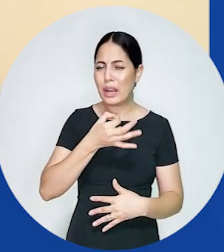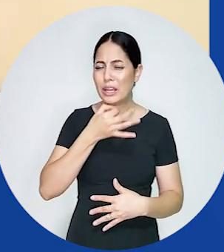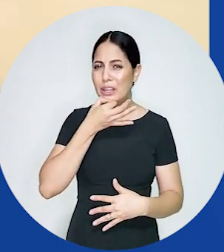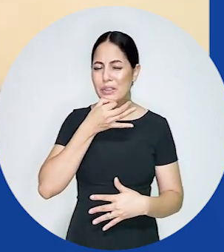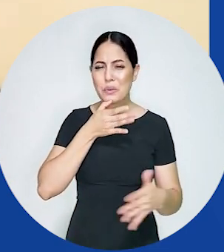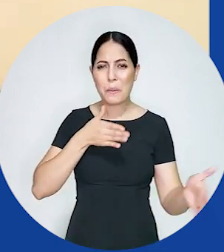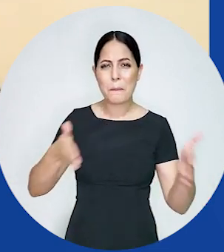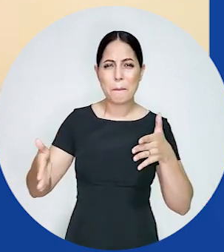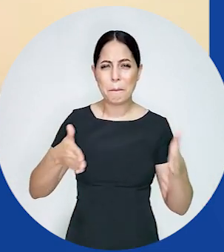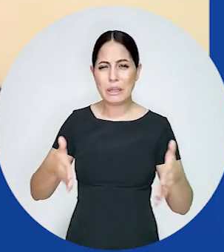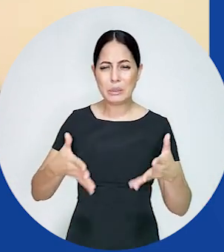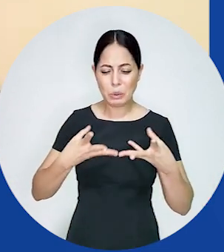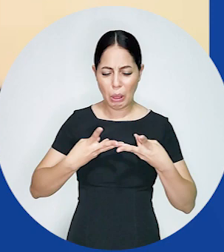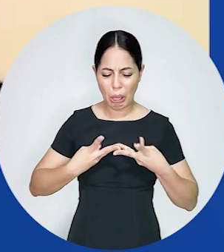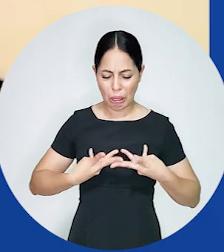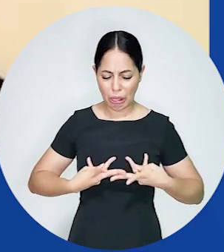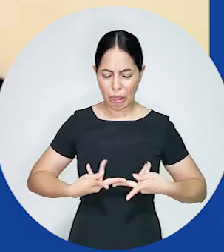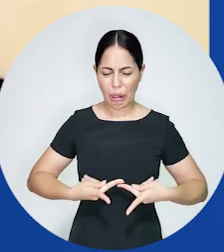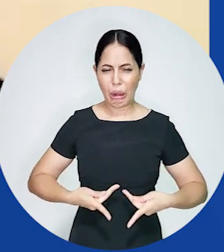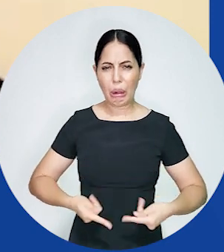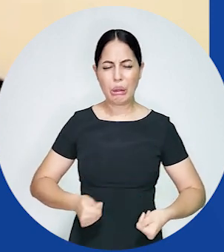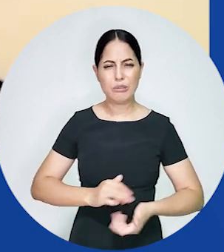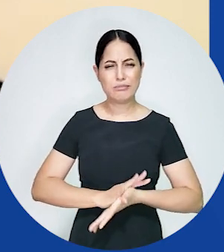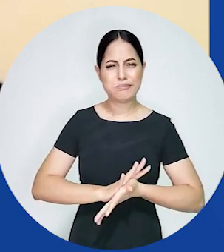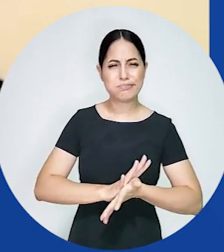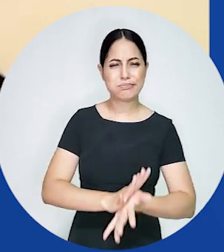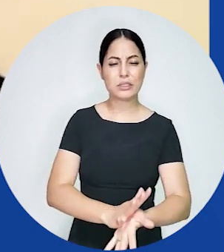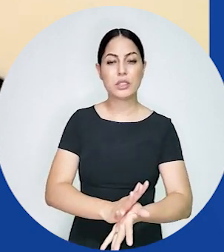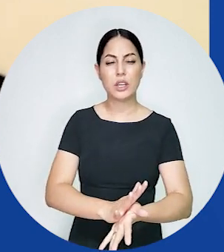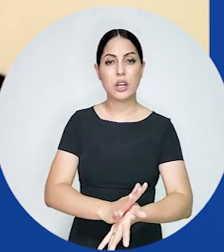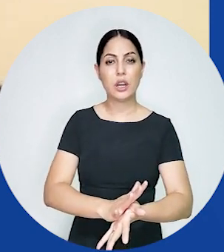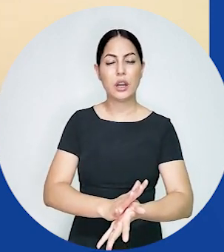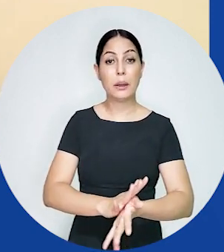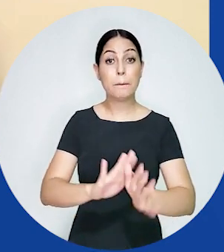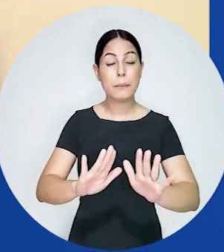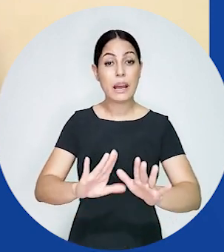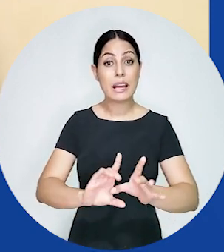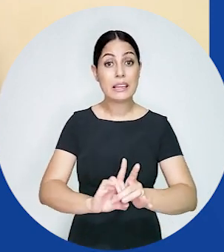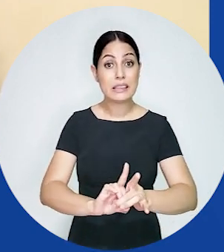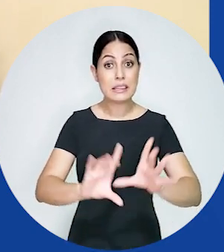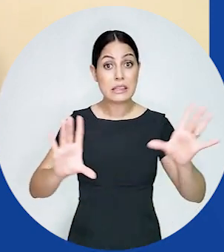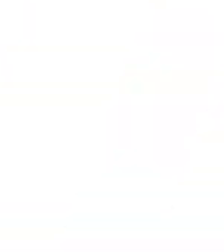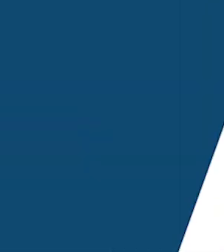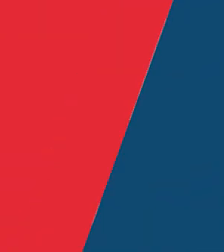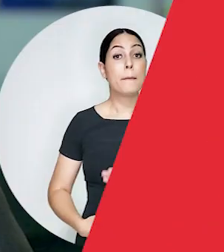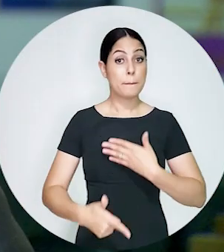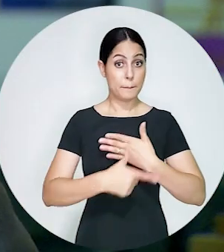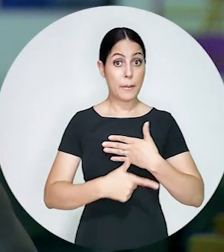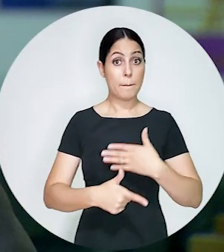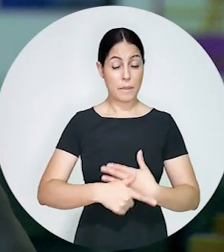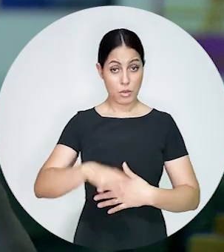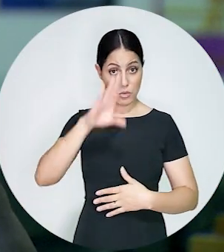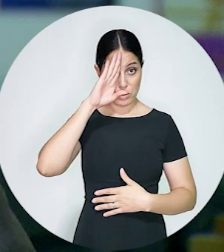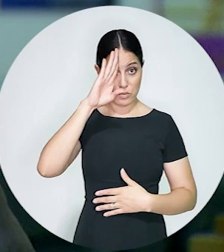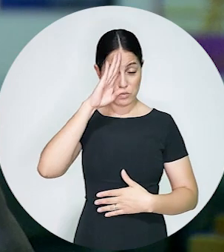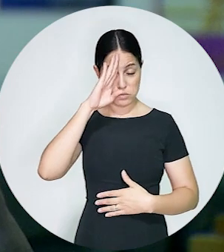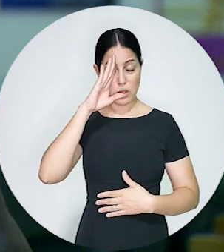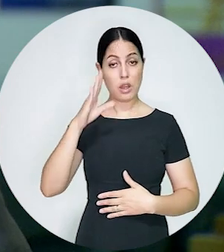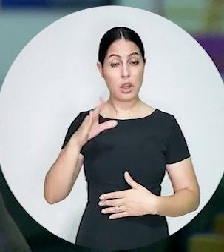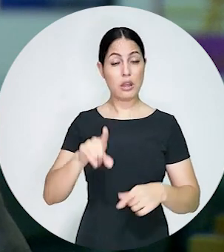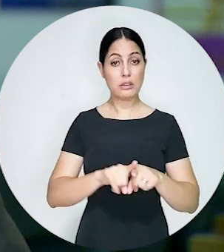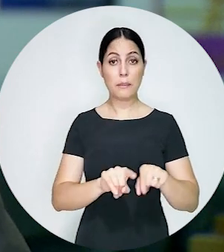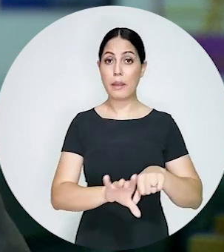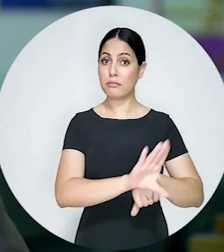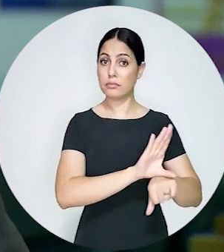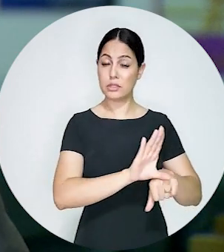eu acho assim, destrutivo, passou a perceber a importância da democracia. O papel constitucional das